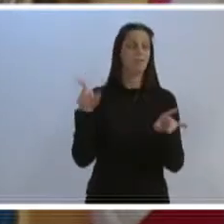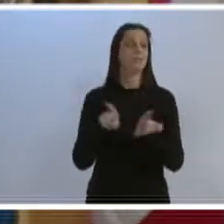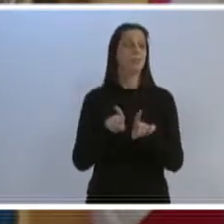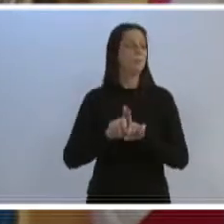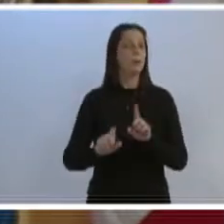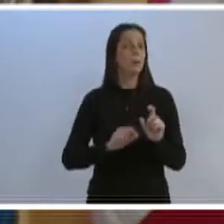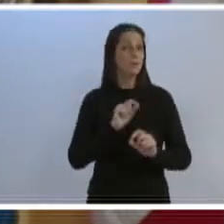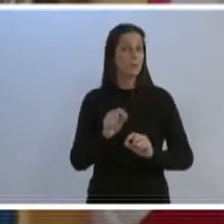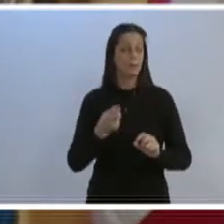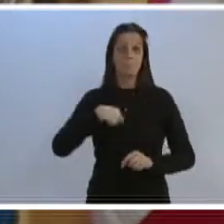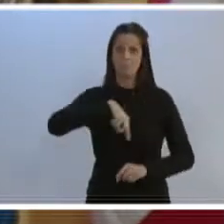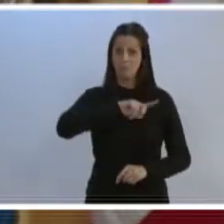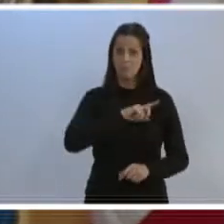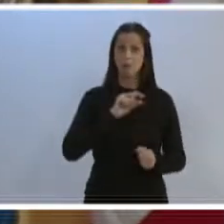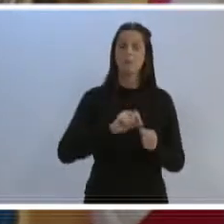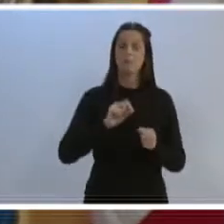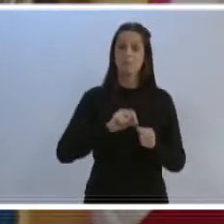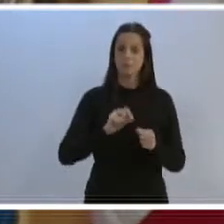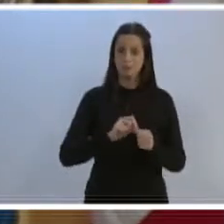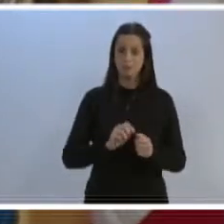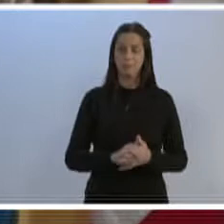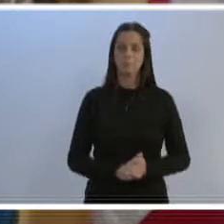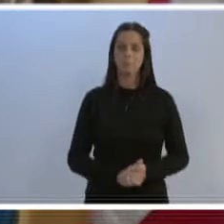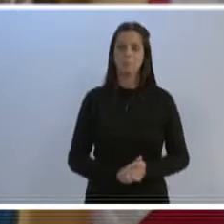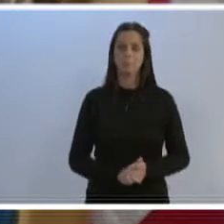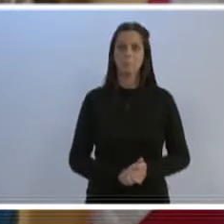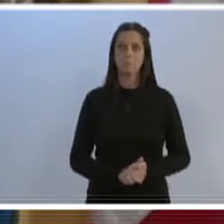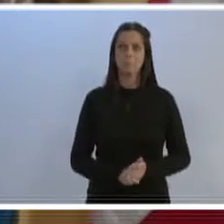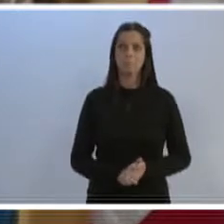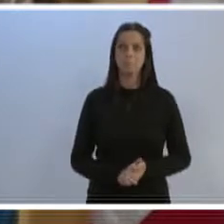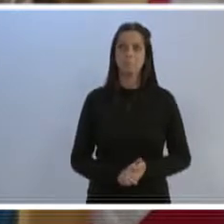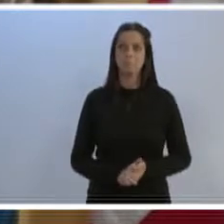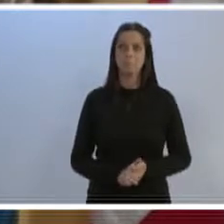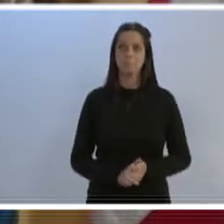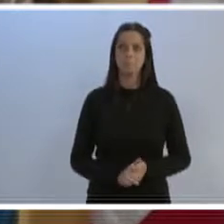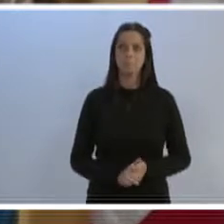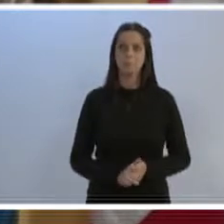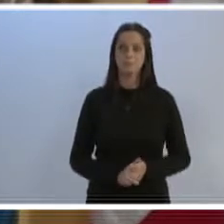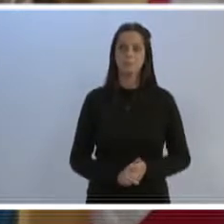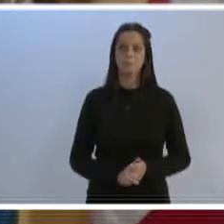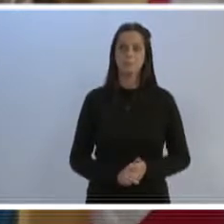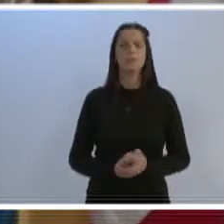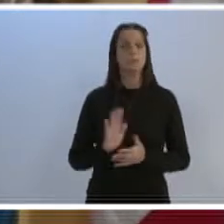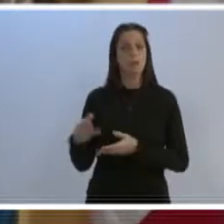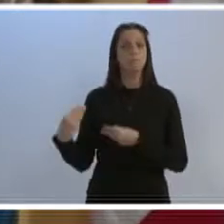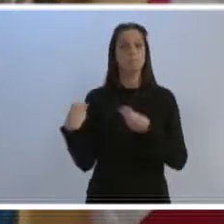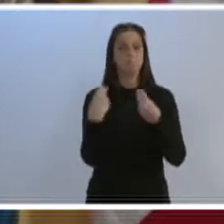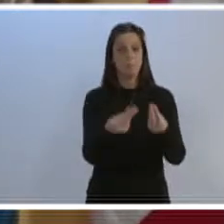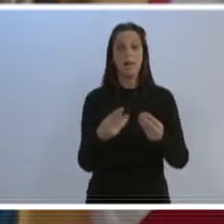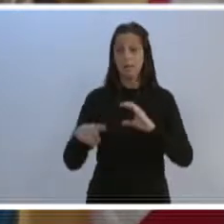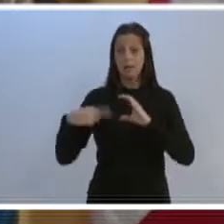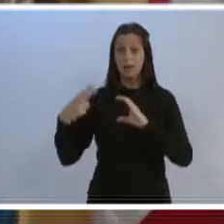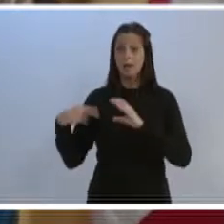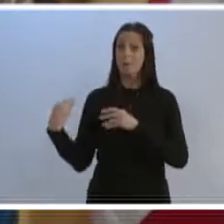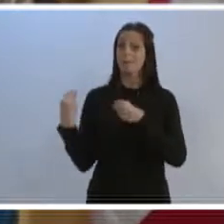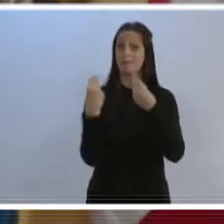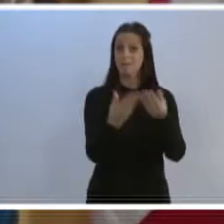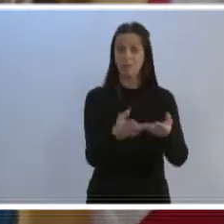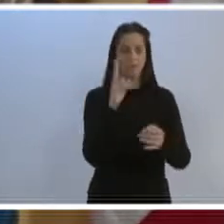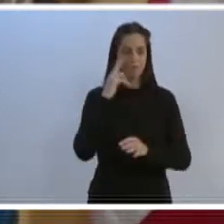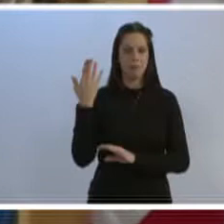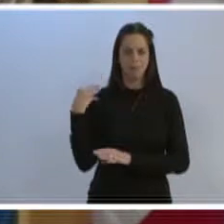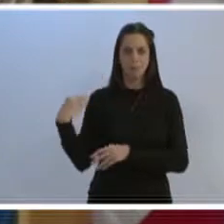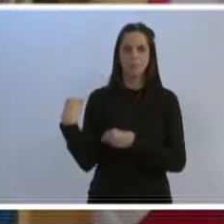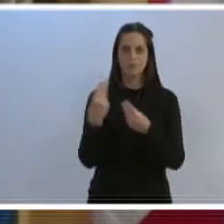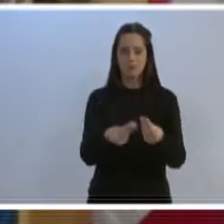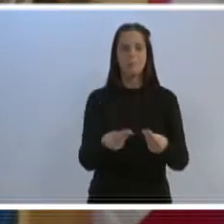professor gilson que nós fizemos aqui uma doação à câmara municipal fez foi possível fazer esse